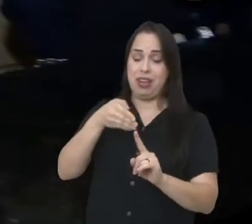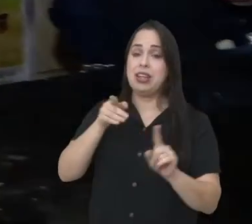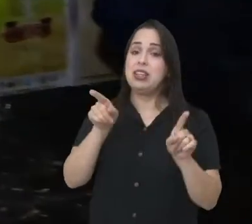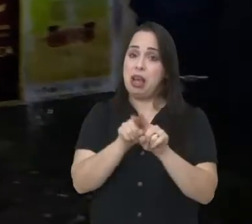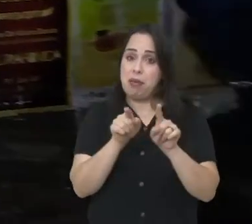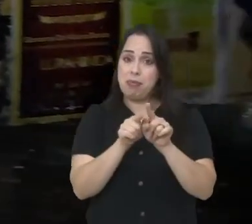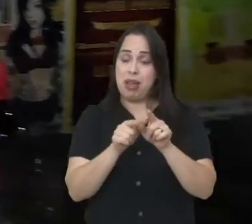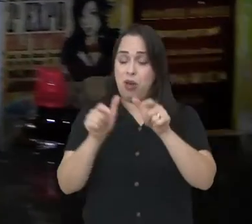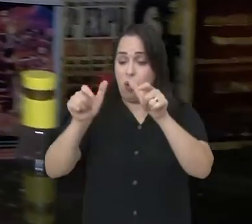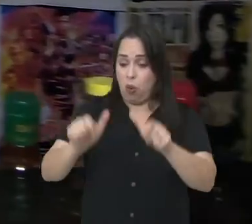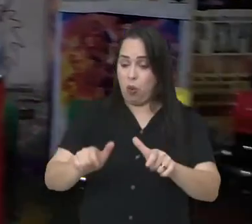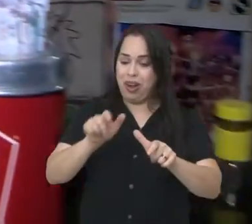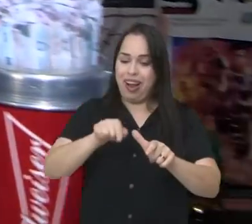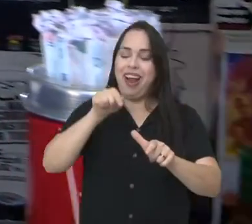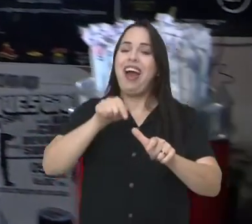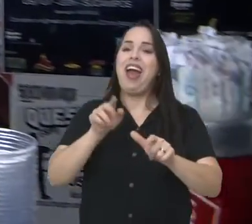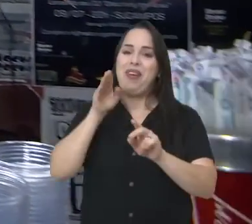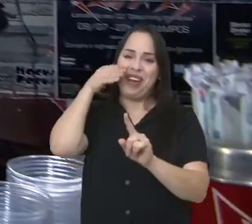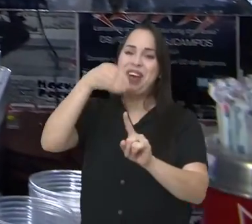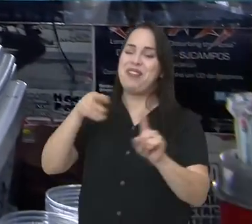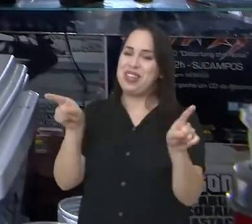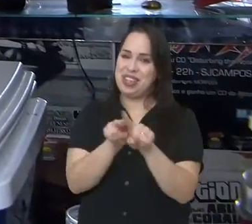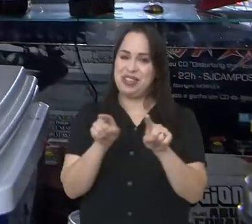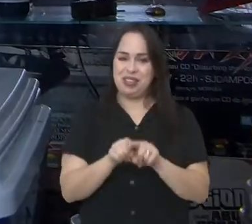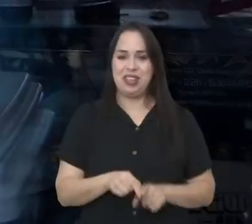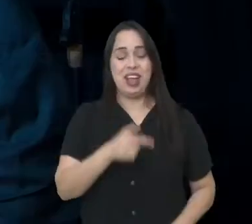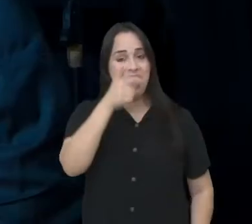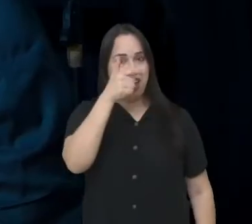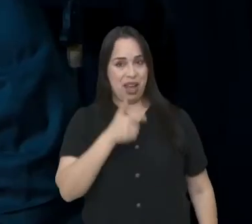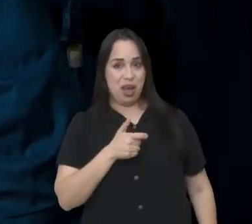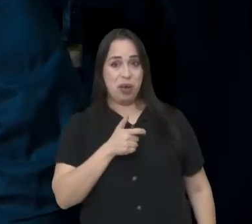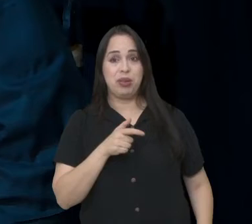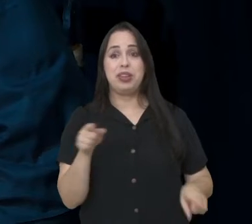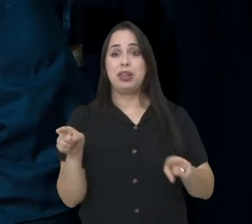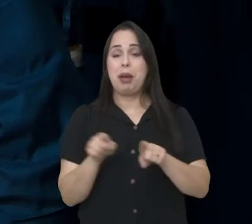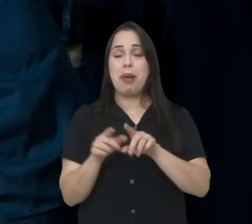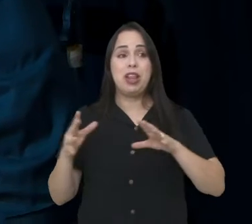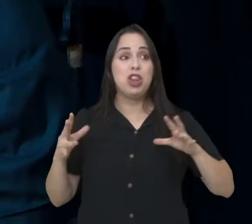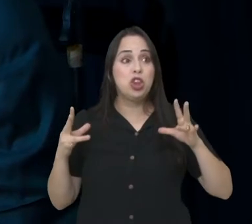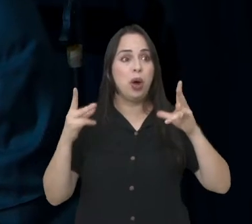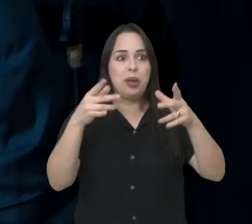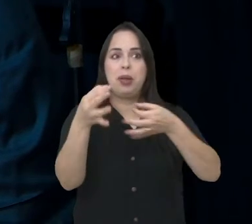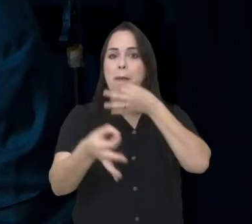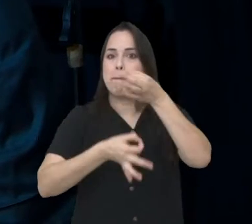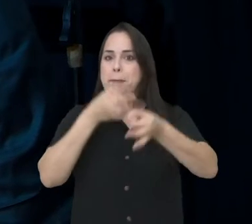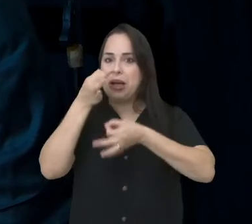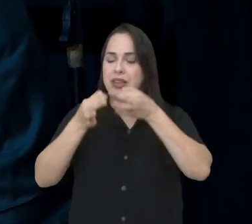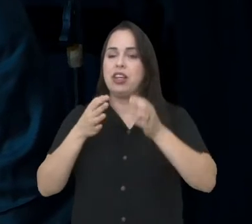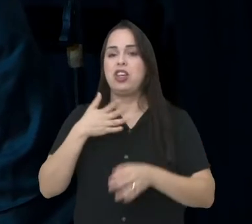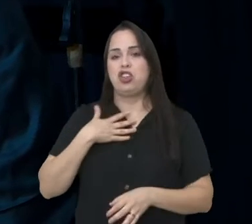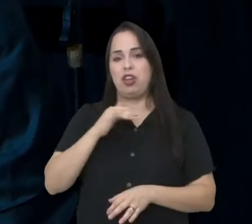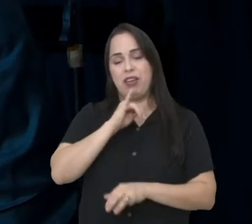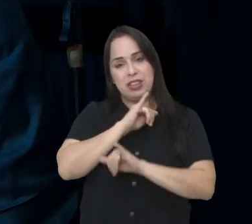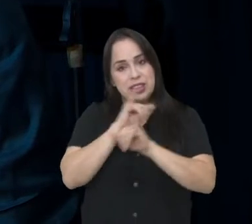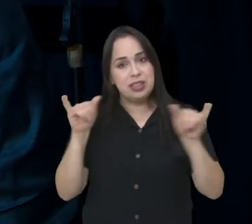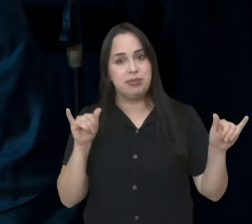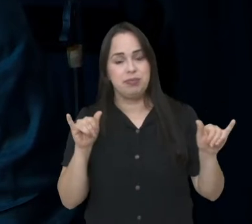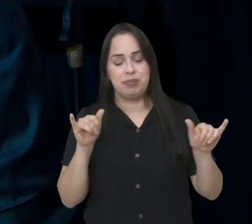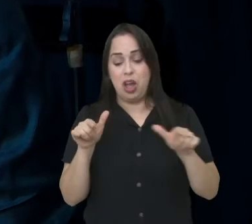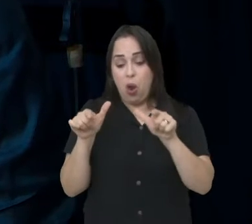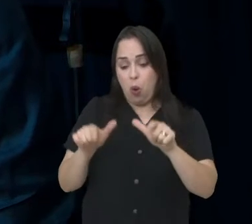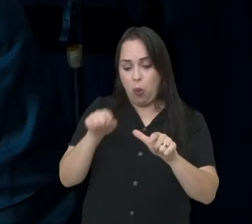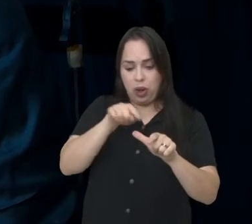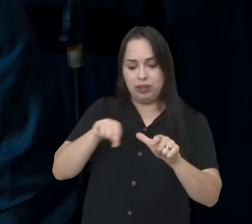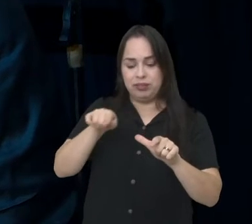o Hocus Pocus com muito orgulho. Não só eu, mas acho que todos acham, assim, porque, como eu te falei, o Hocus Pocus, ele